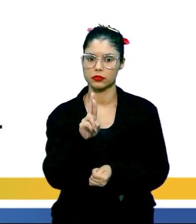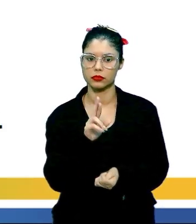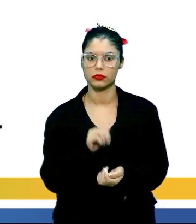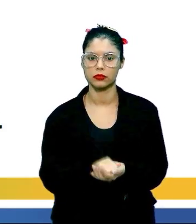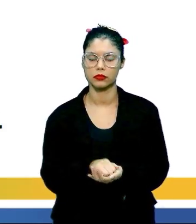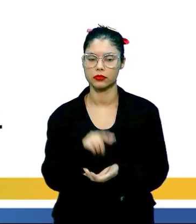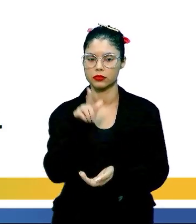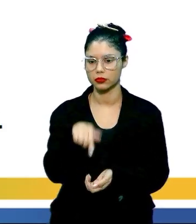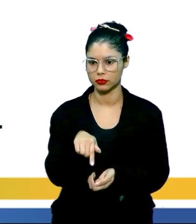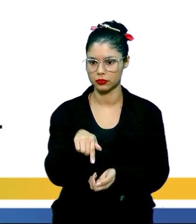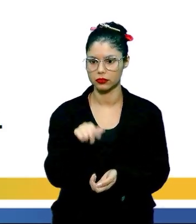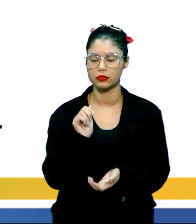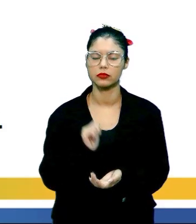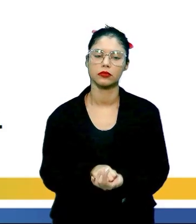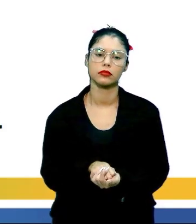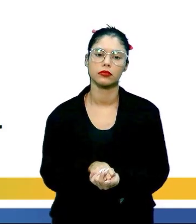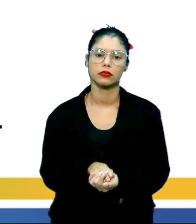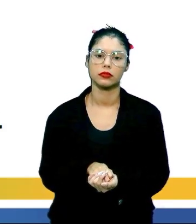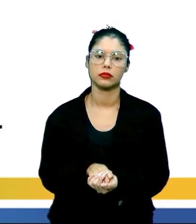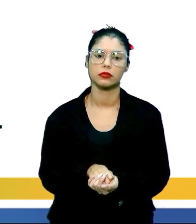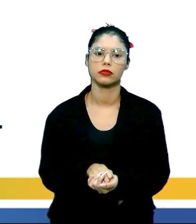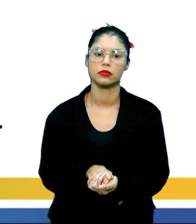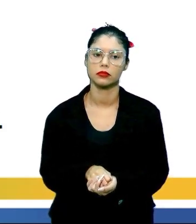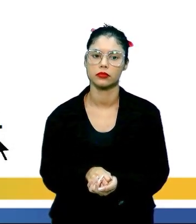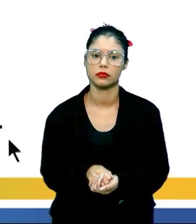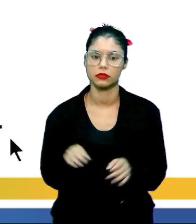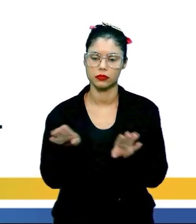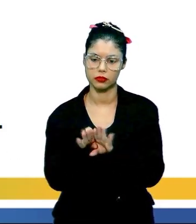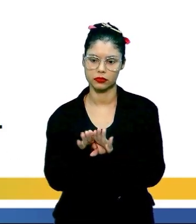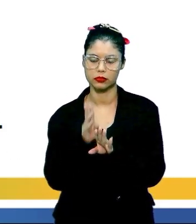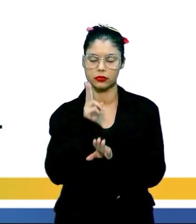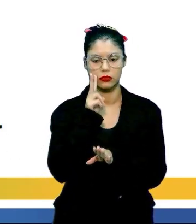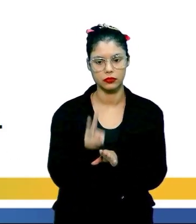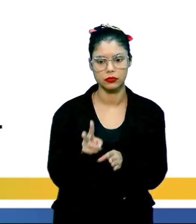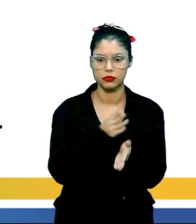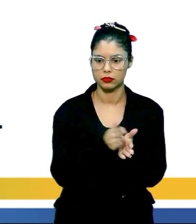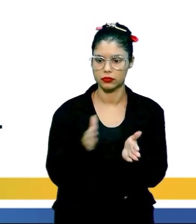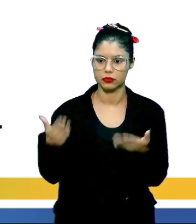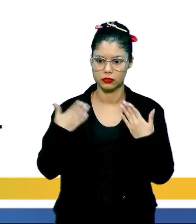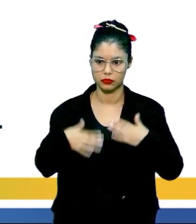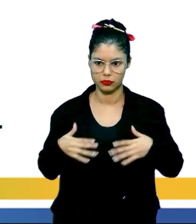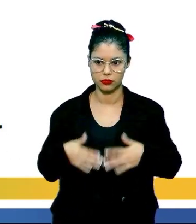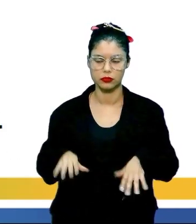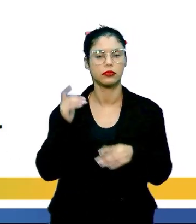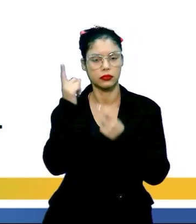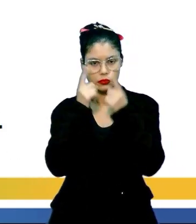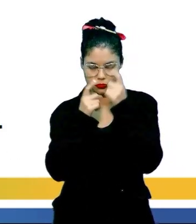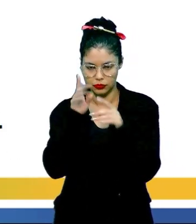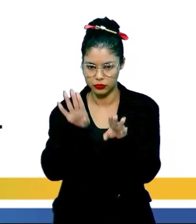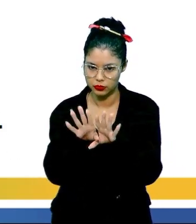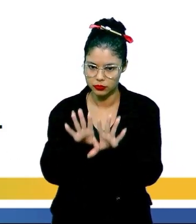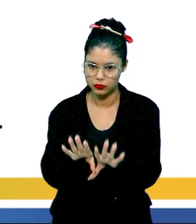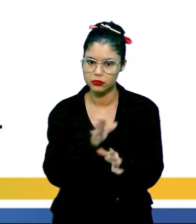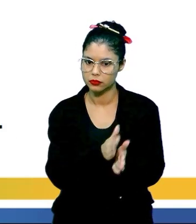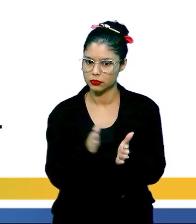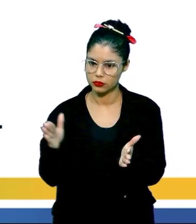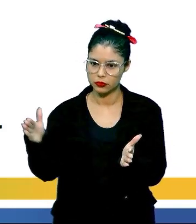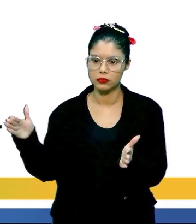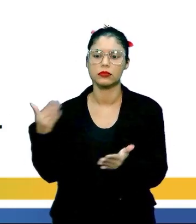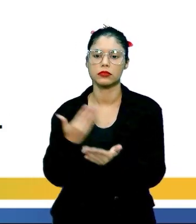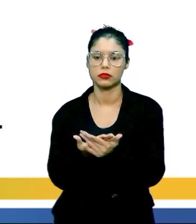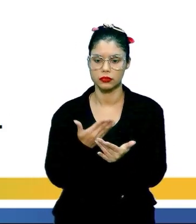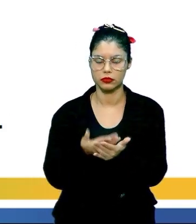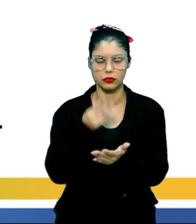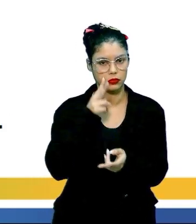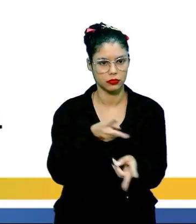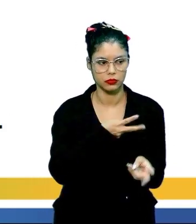e a razão na PG é Q. Ok? Isso a gente vai verificar com calma. Não se preocupa com isso, que no decorrer da